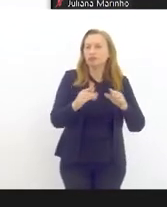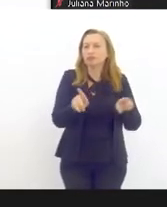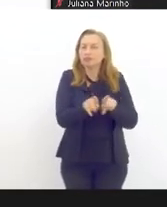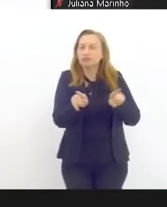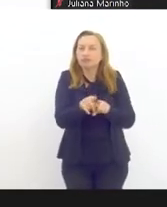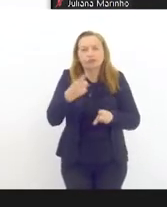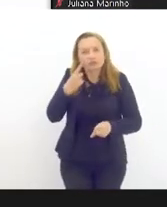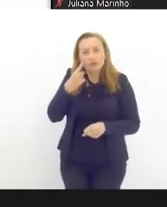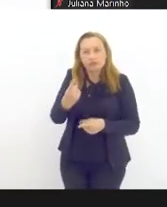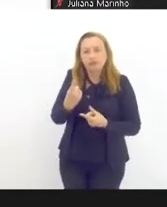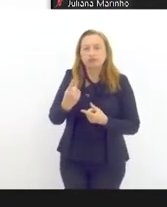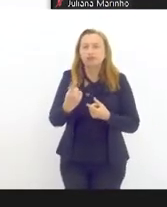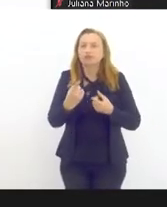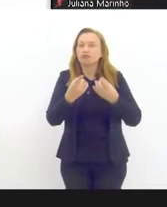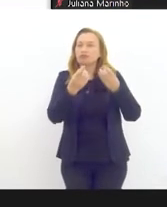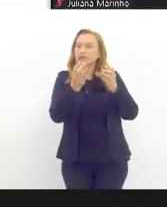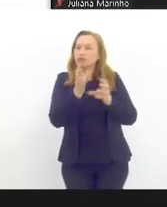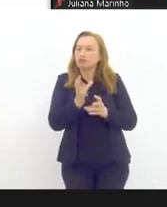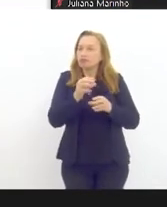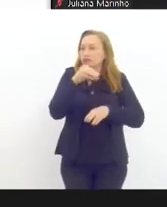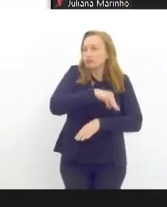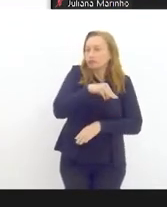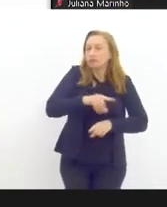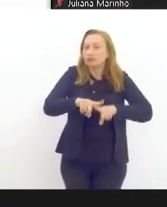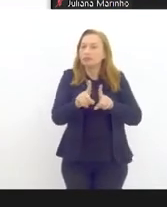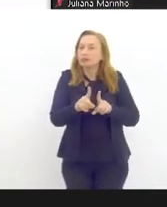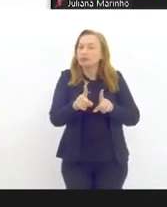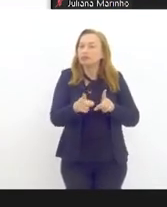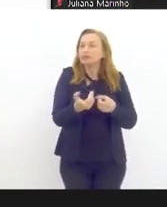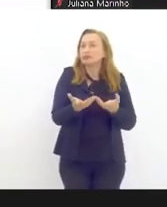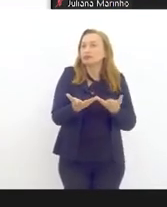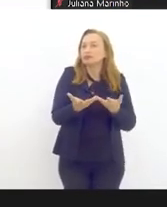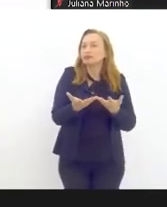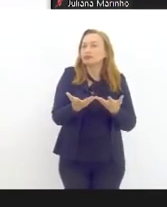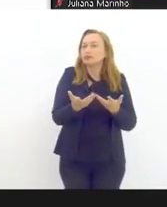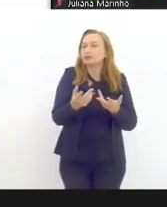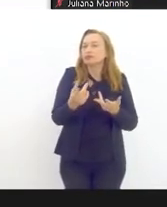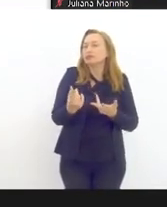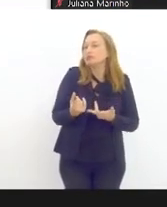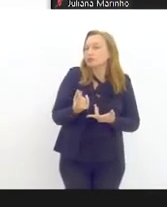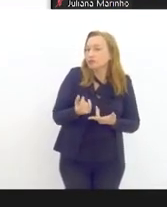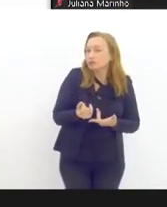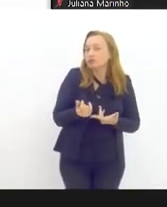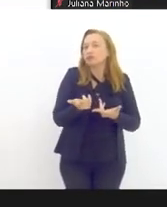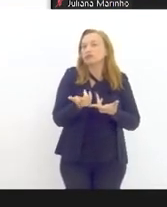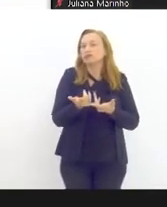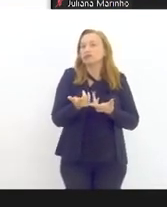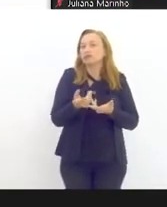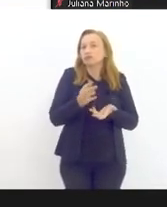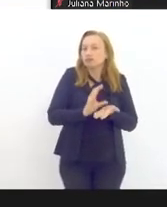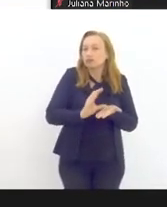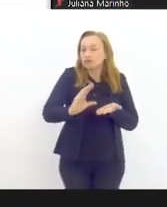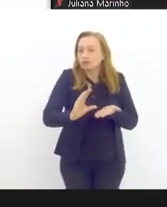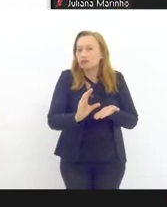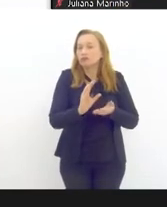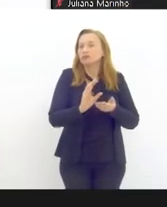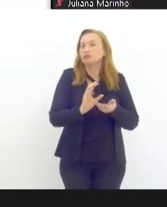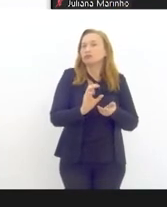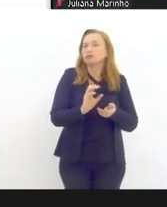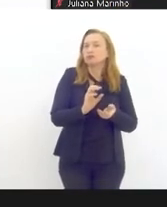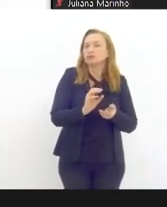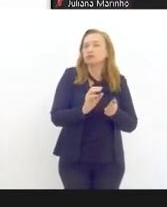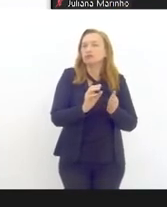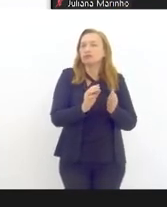né, toda essa parte matemática, mas ela lida com o valor que está sendo, né, repassado de ICMS, baseado